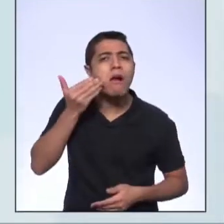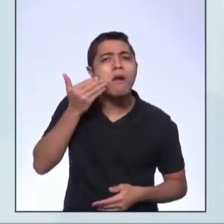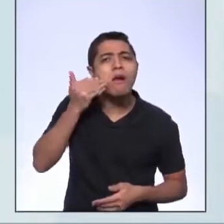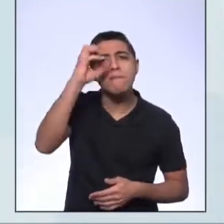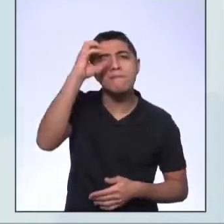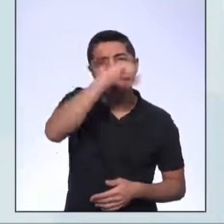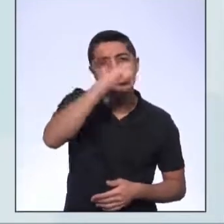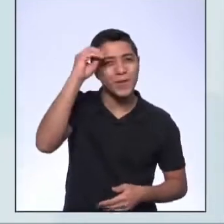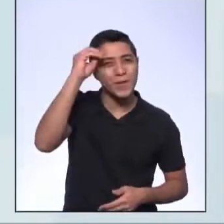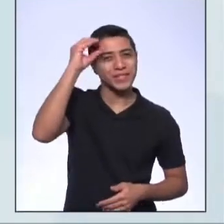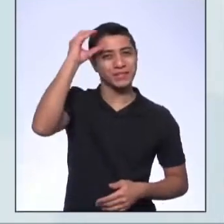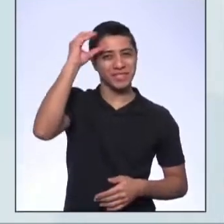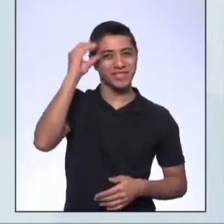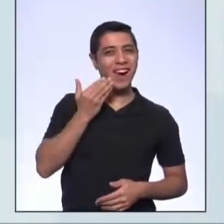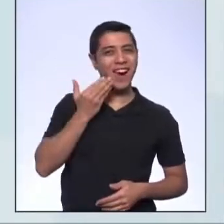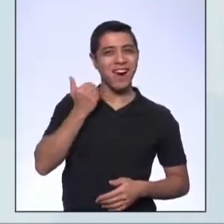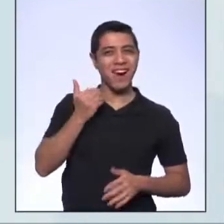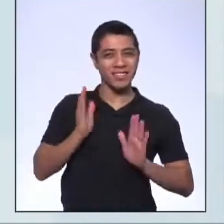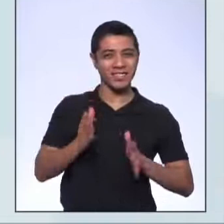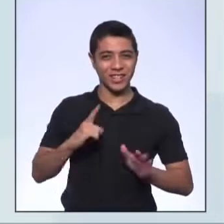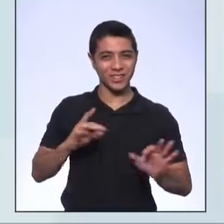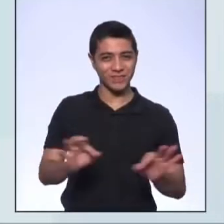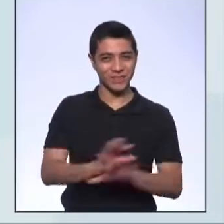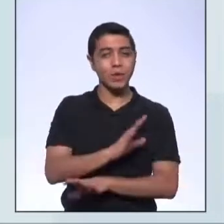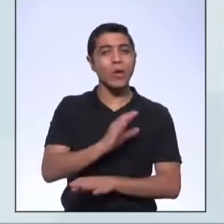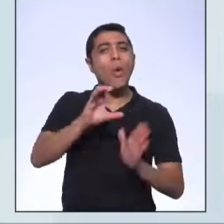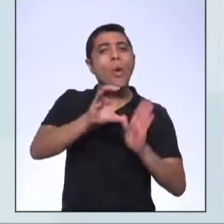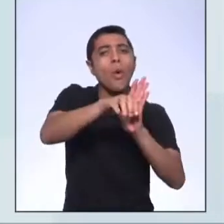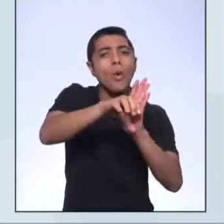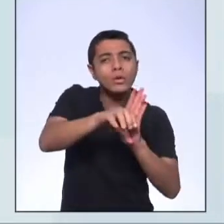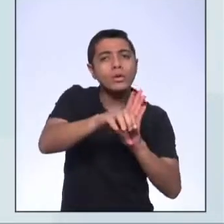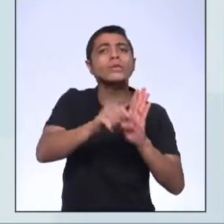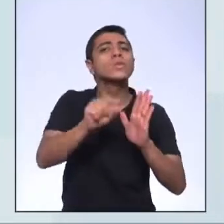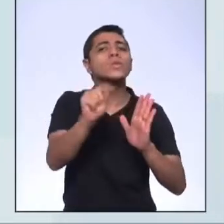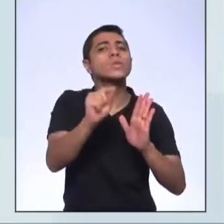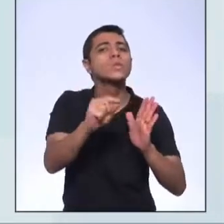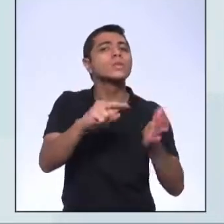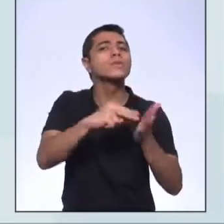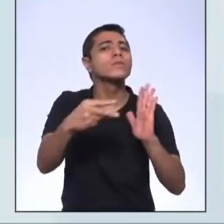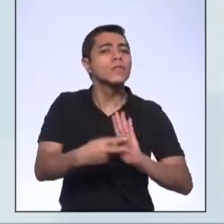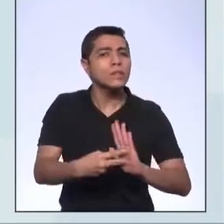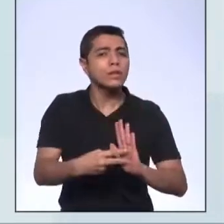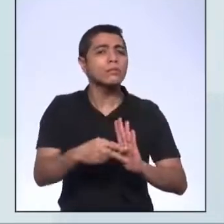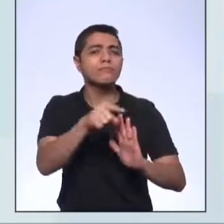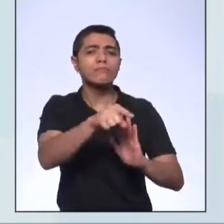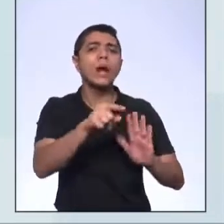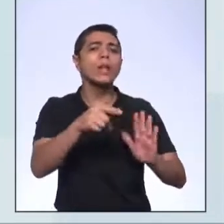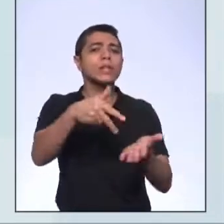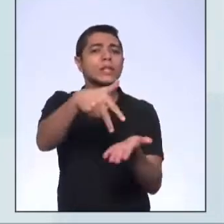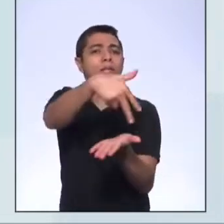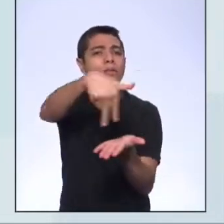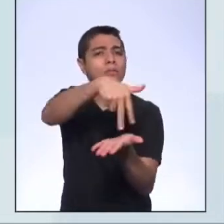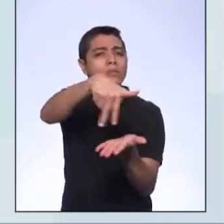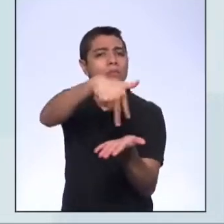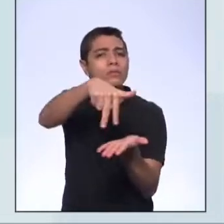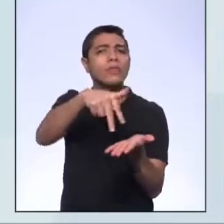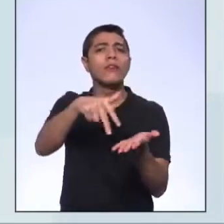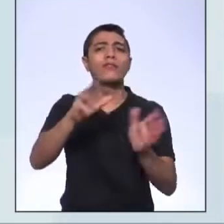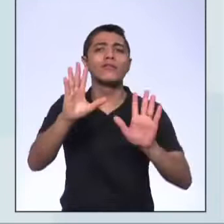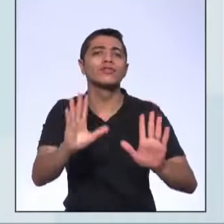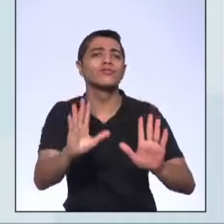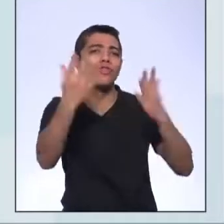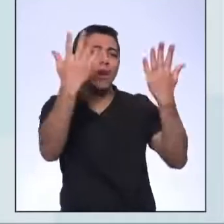dessa questão mais né de conhecer de conhecer os conceitos por trás da né Por trás a dança para trazer